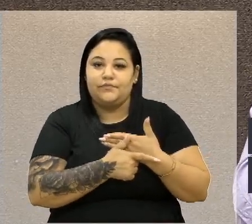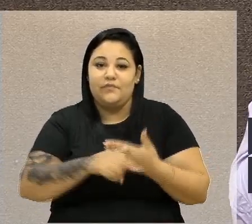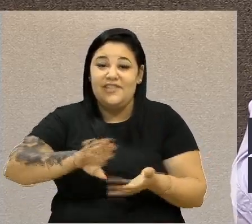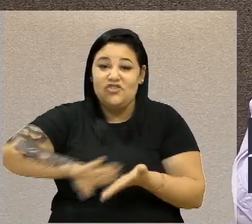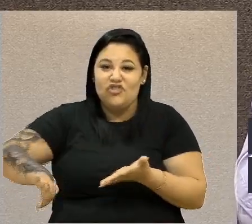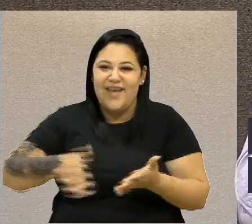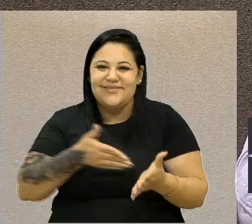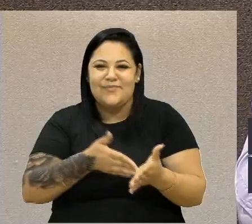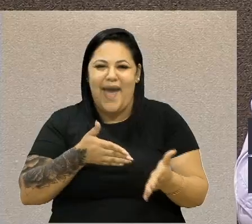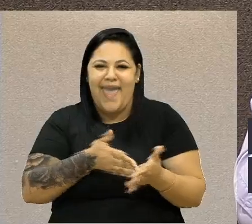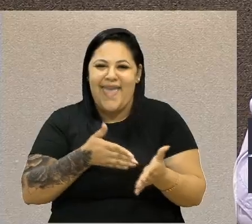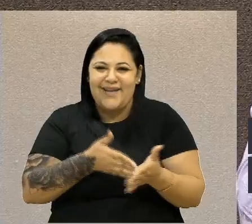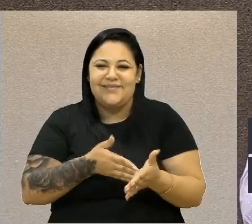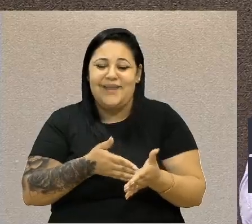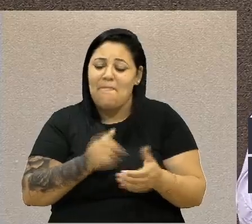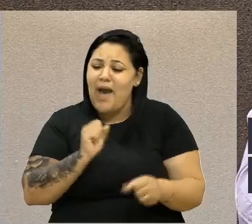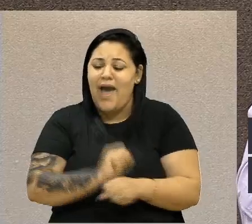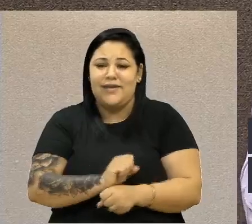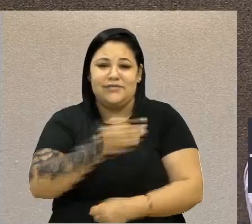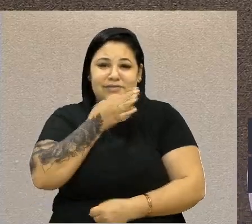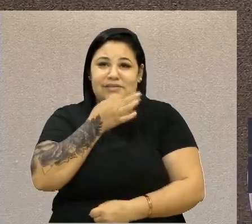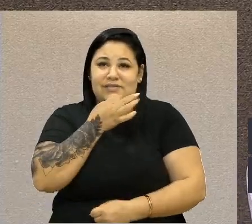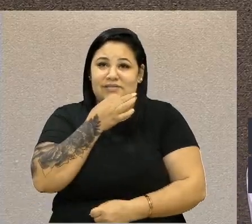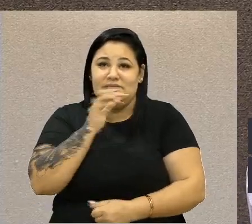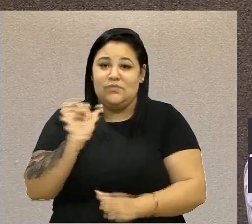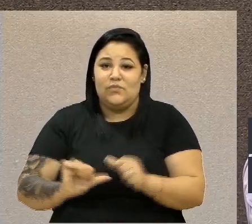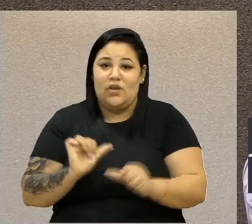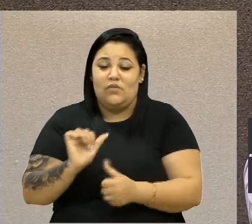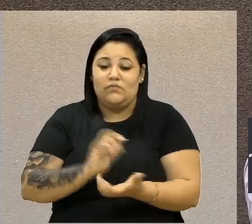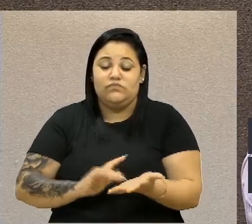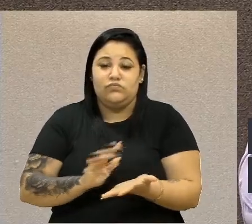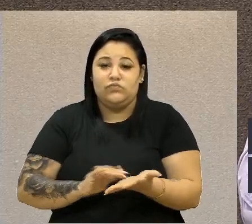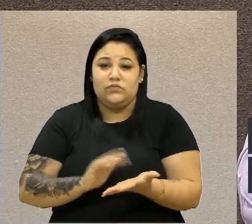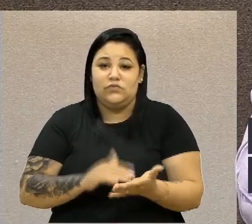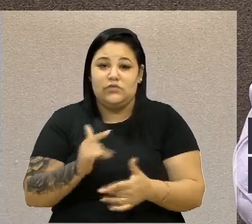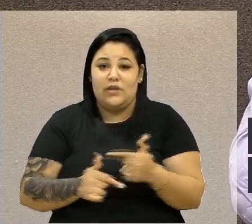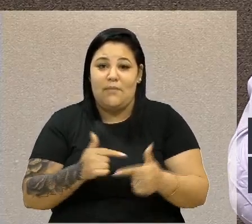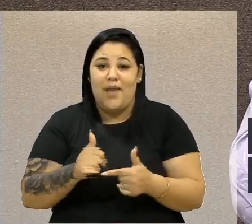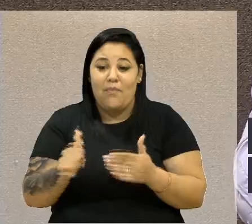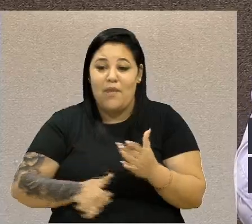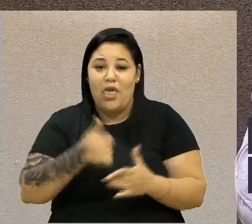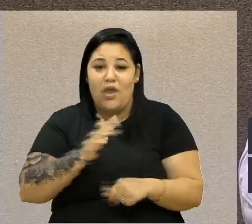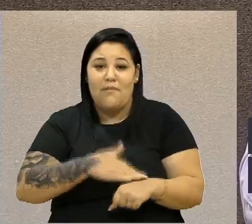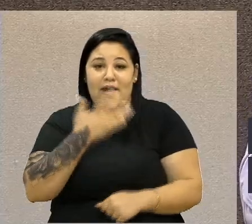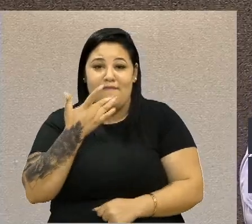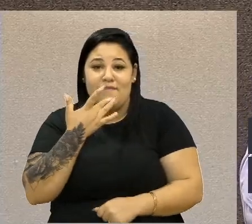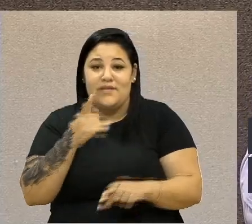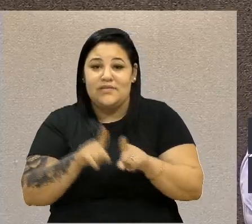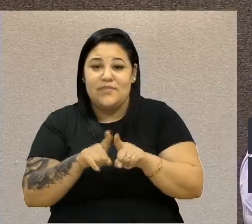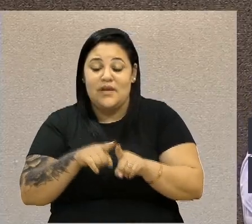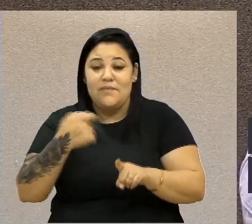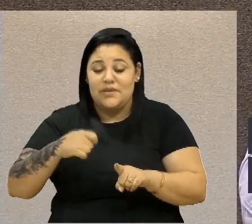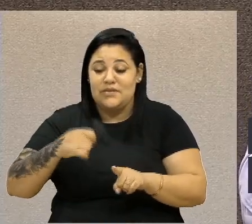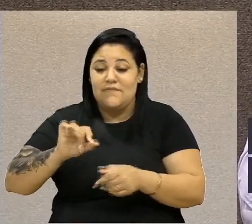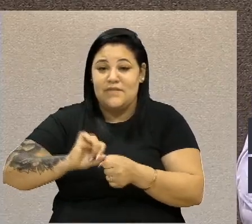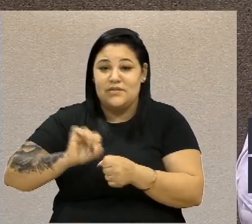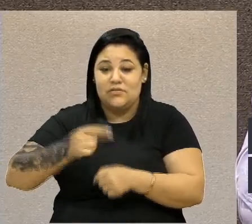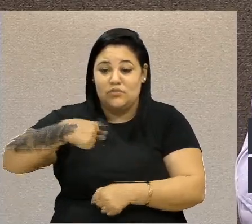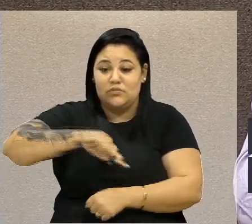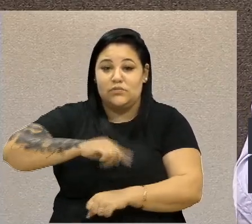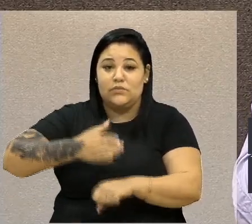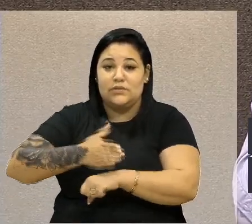que estão travando a cidade. Digitalizando o processo, a gente melhora, facilita, mas a gente tem que fazer a nossa parte, que